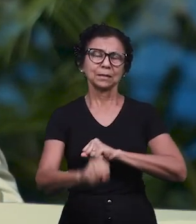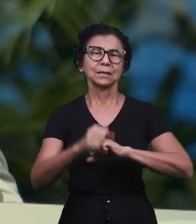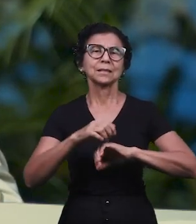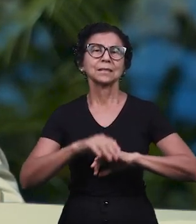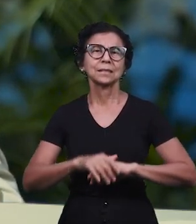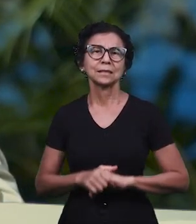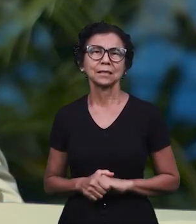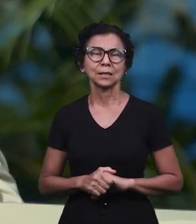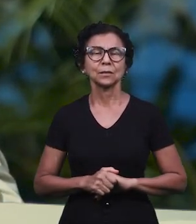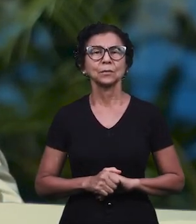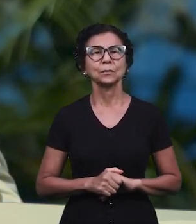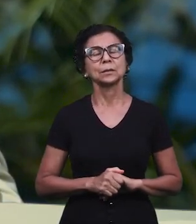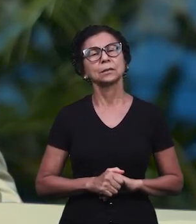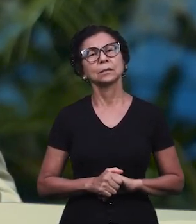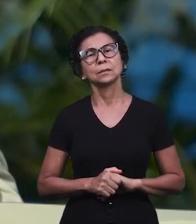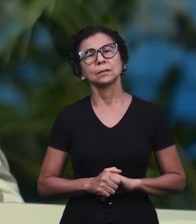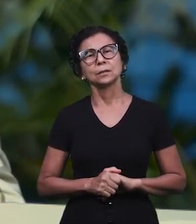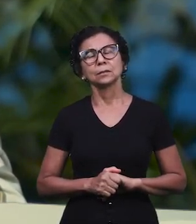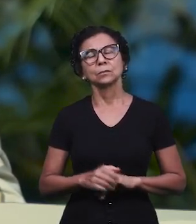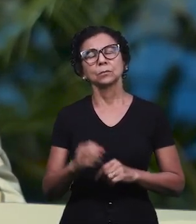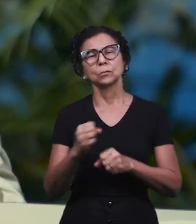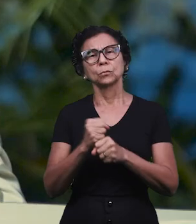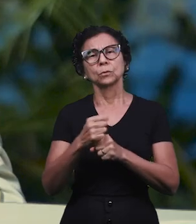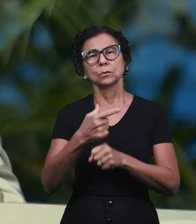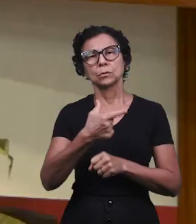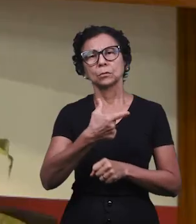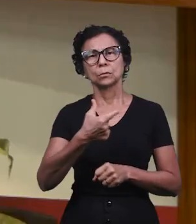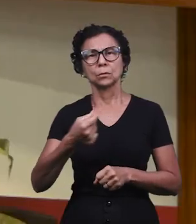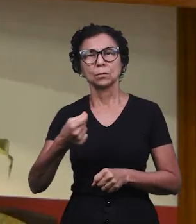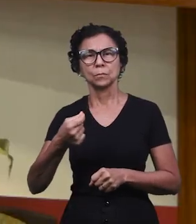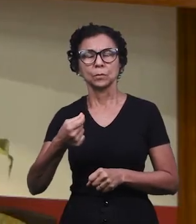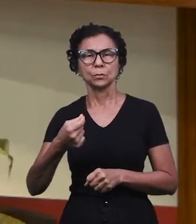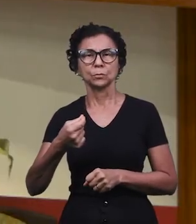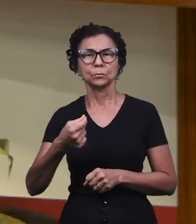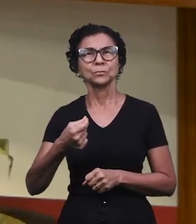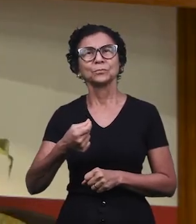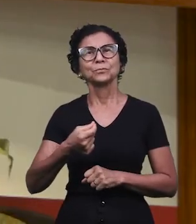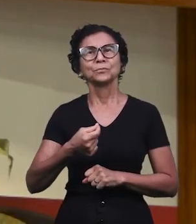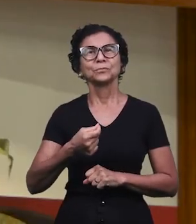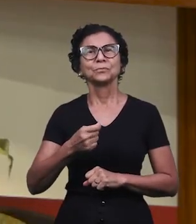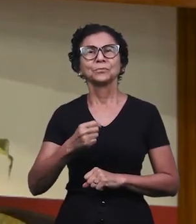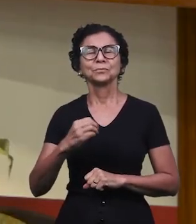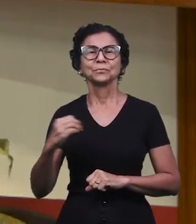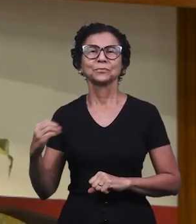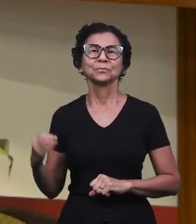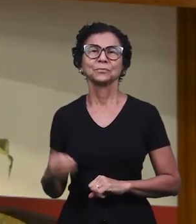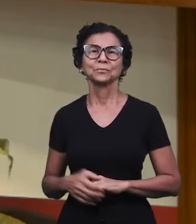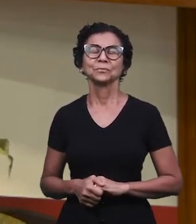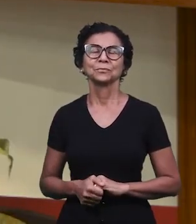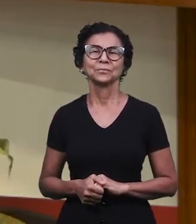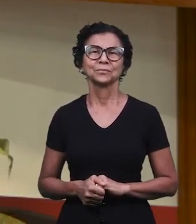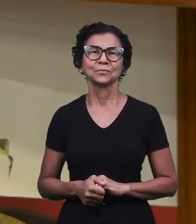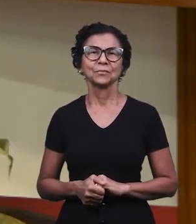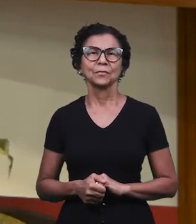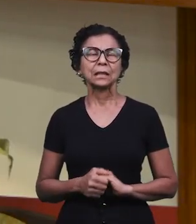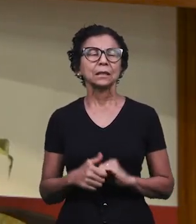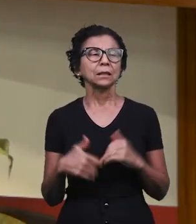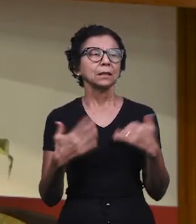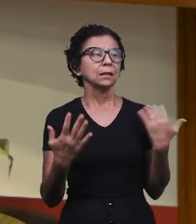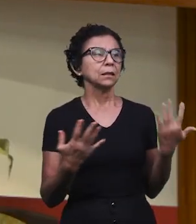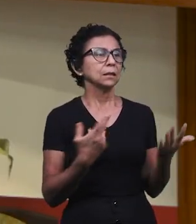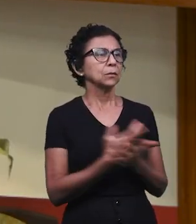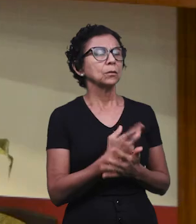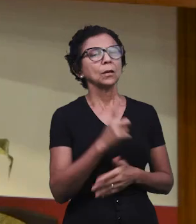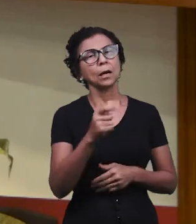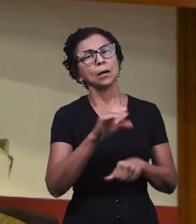oficial lá na AMAN no ano de 2000. E como é que eu estava vendo aqui, como é que ocorre essa conclusão após o curso? O que